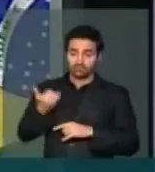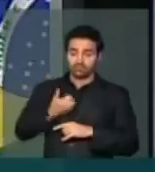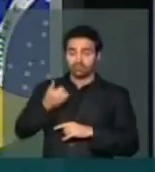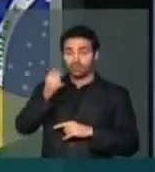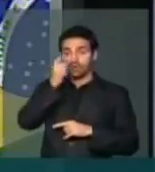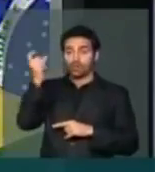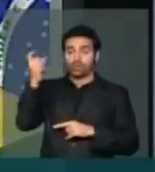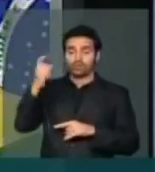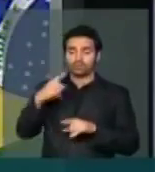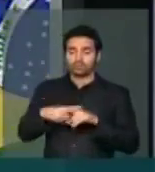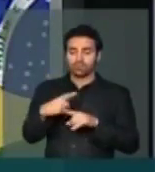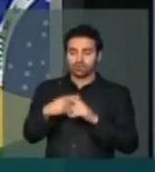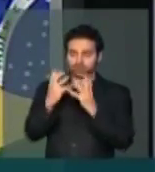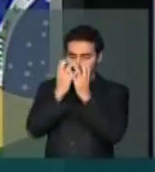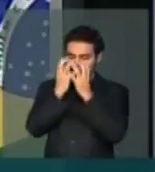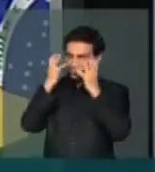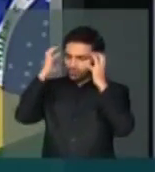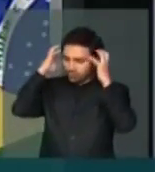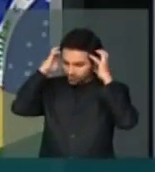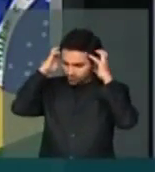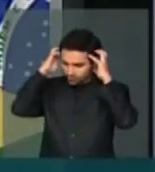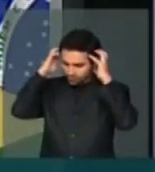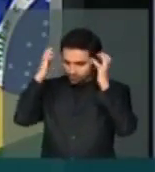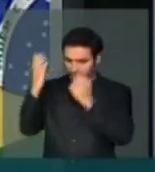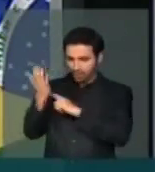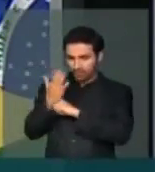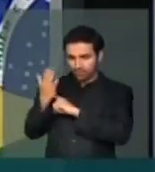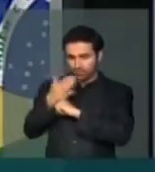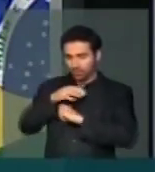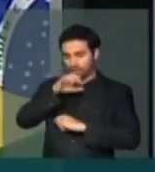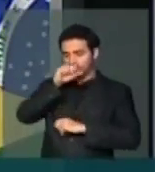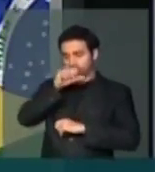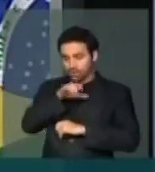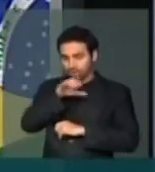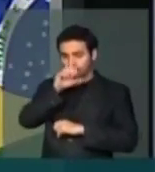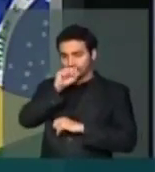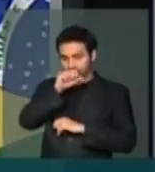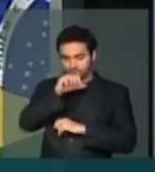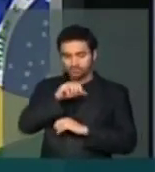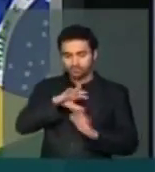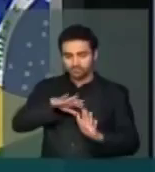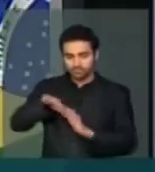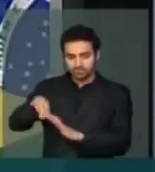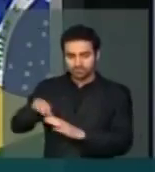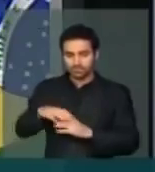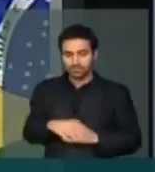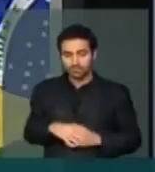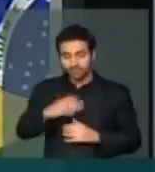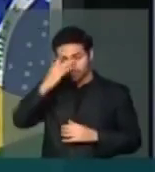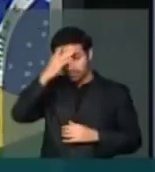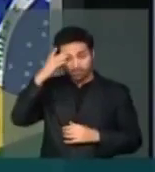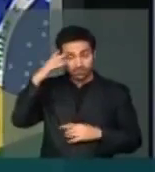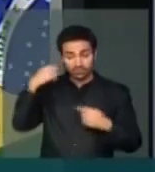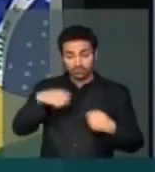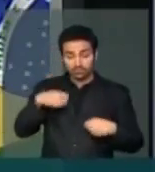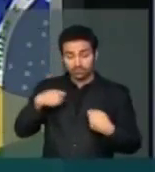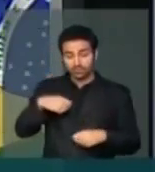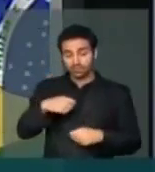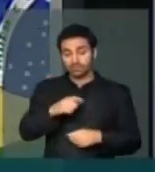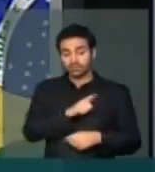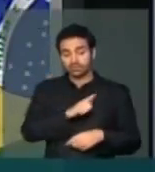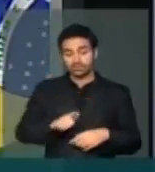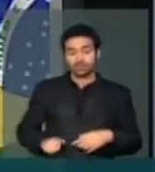imagino aqueles que vivem do comércio, e esse comércio depende da energia elétrica para